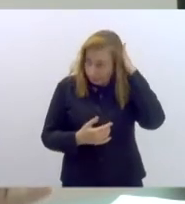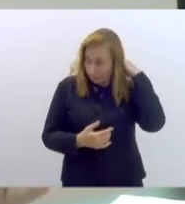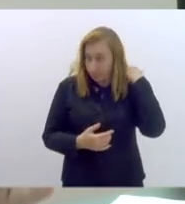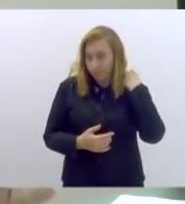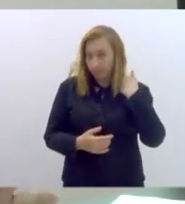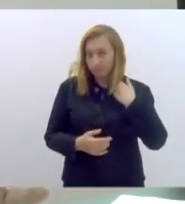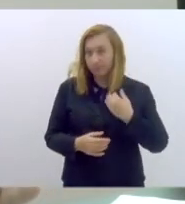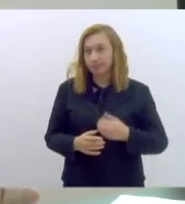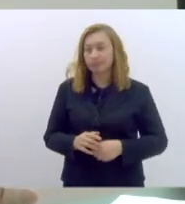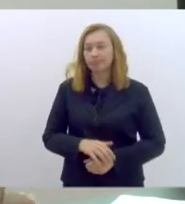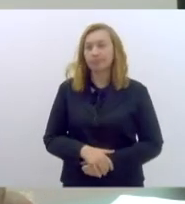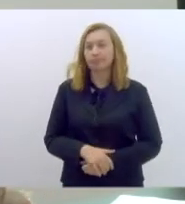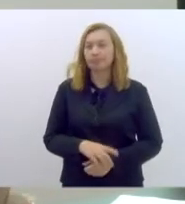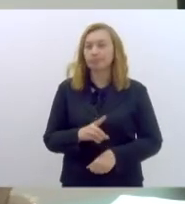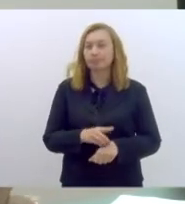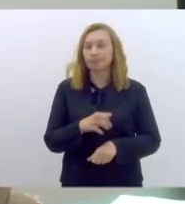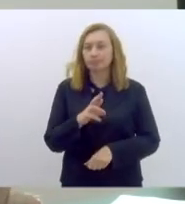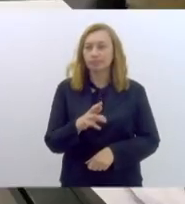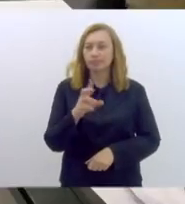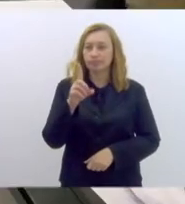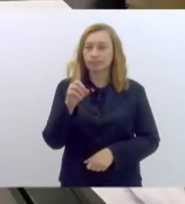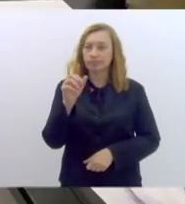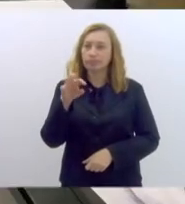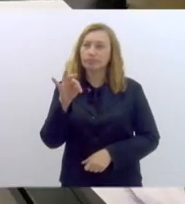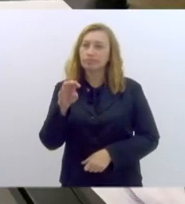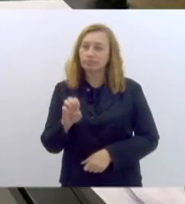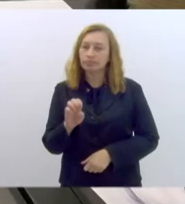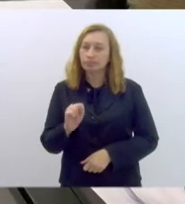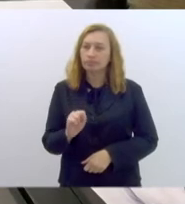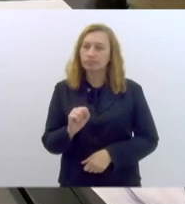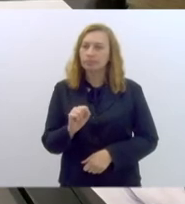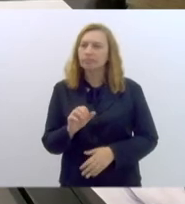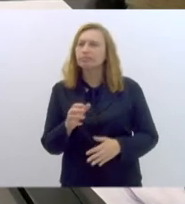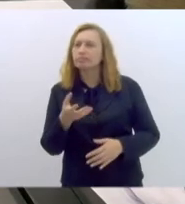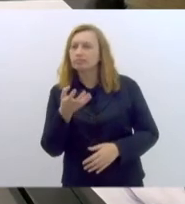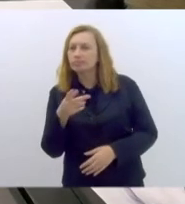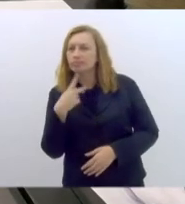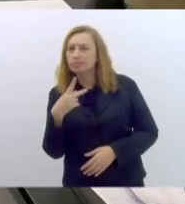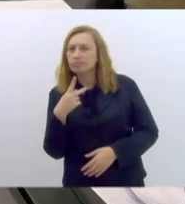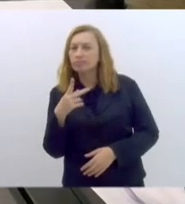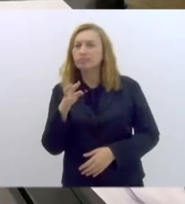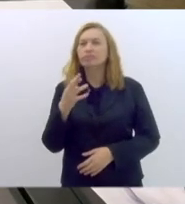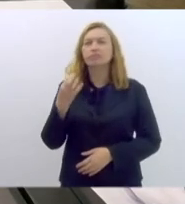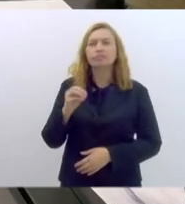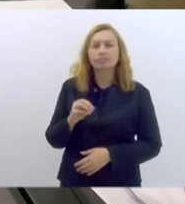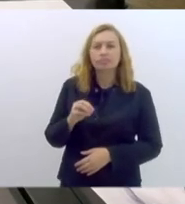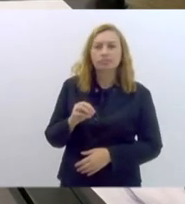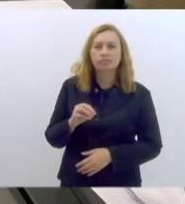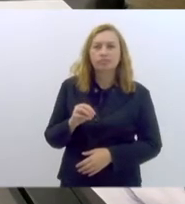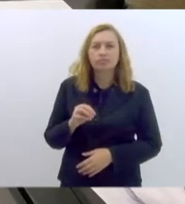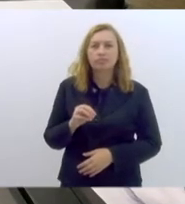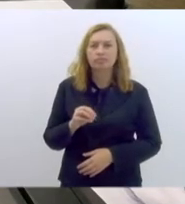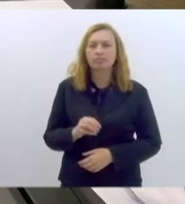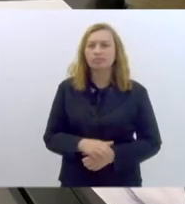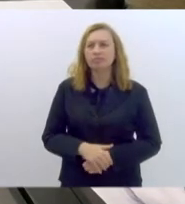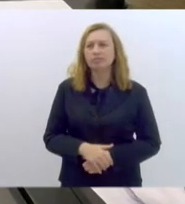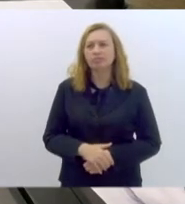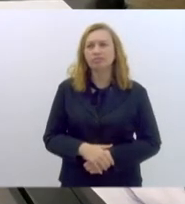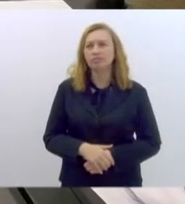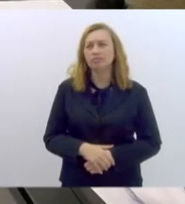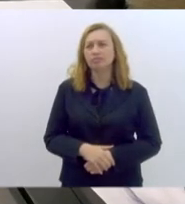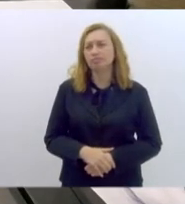Vou chegar a você, doutor Dante. Alguma questão? Ricardo Brandt.